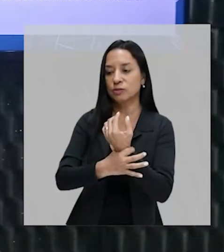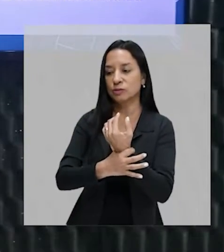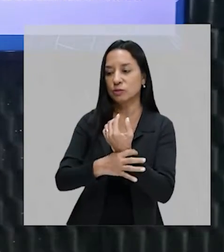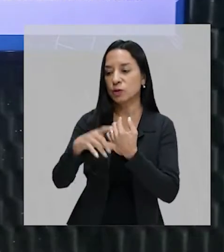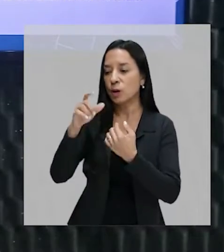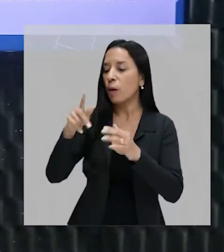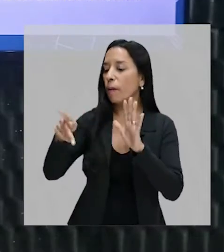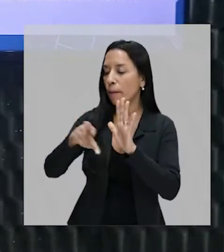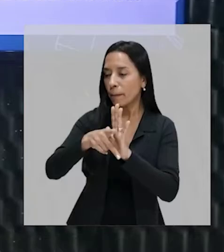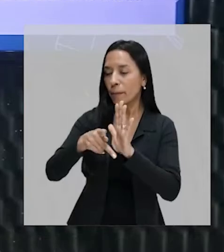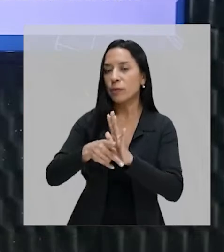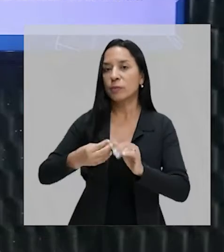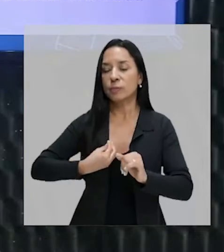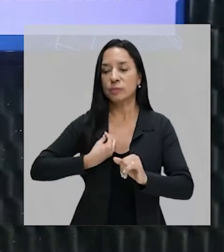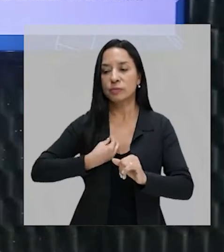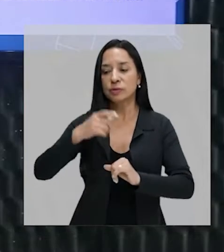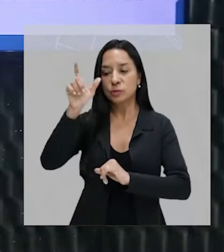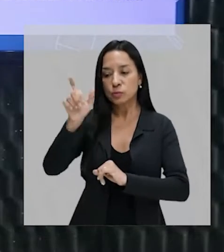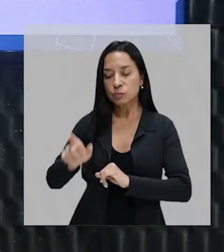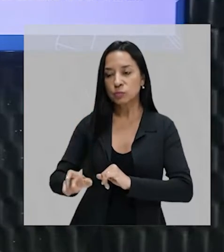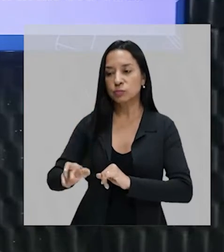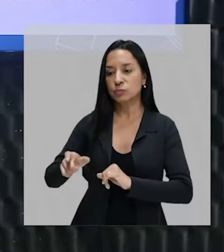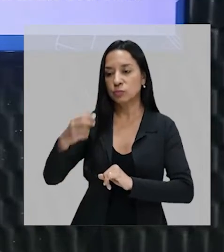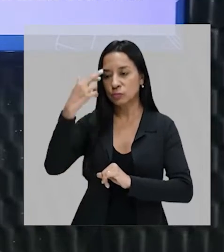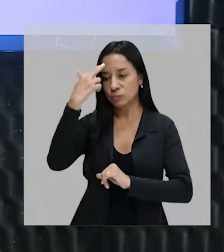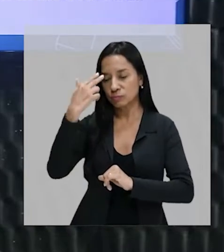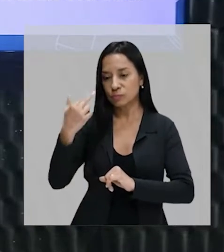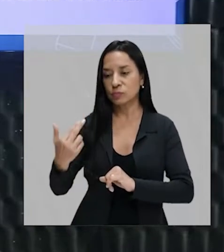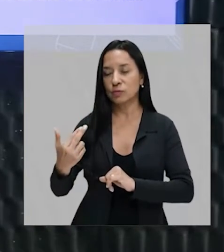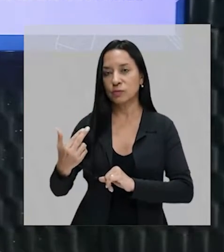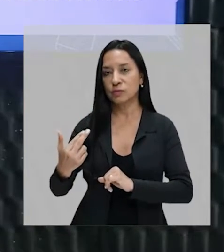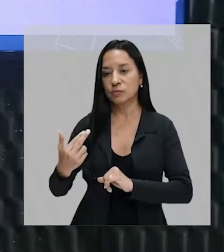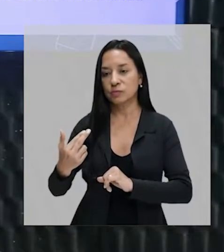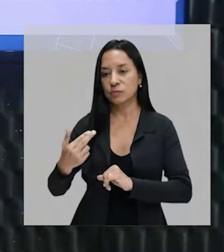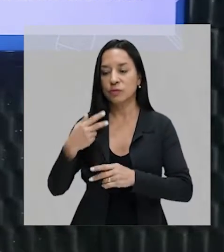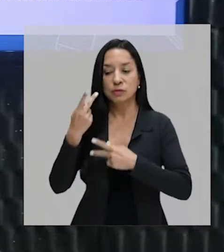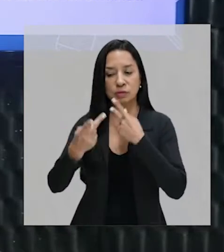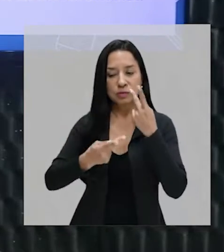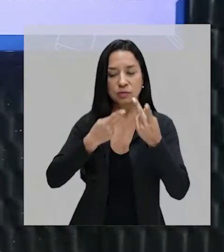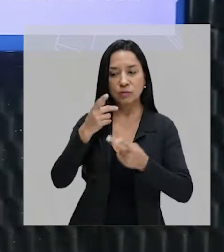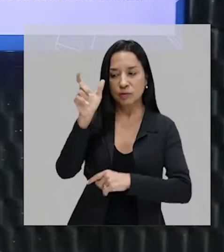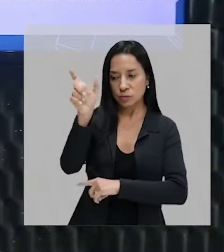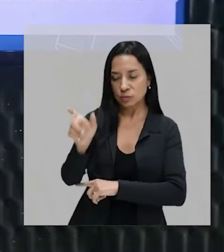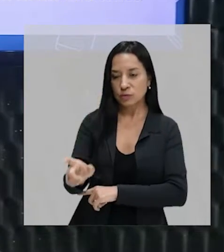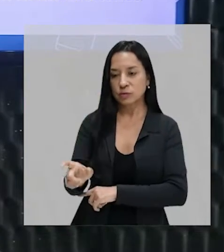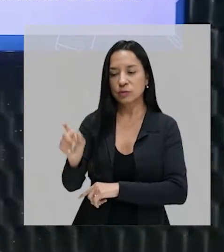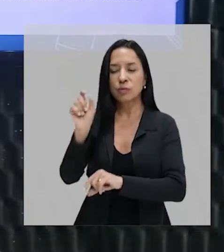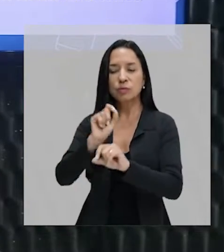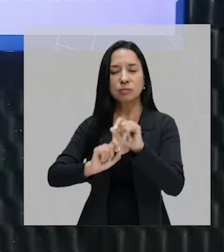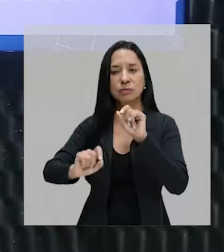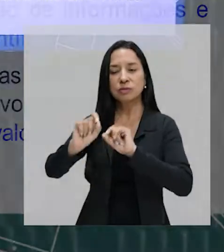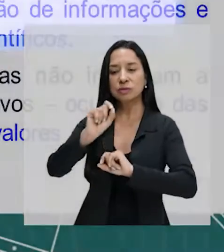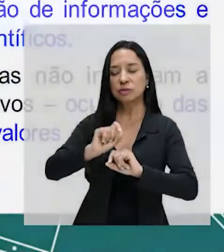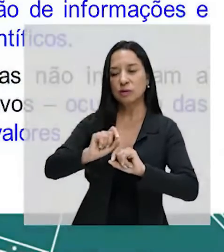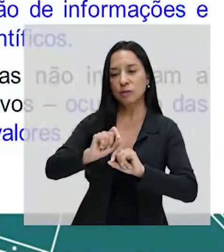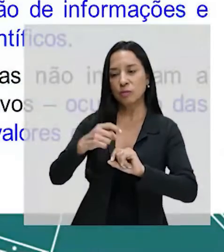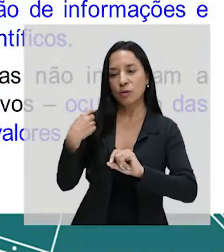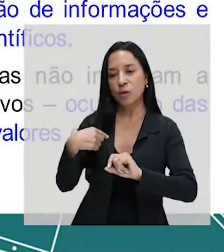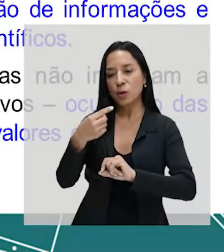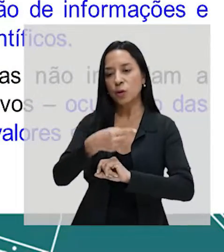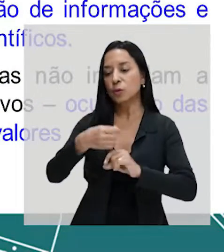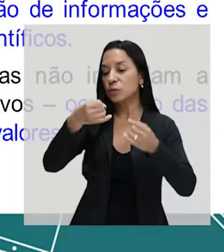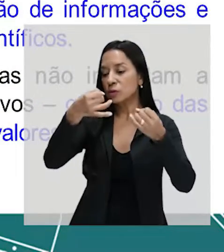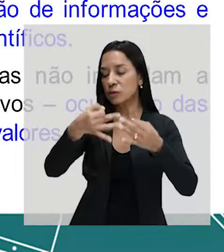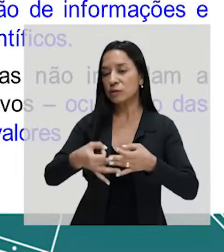sobrevivência desses sujeitos históricos quando se fala de sujeitos históricos nós estamos falando